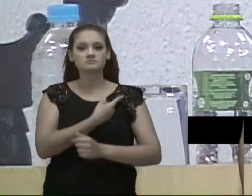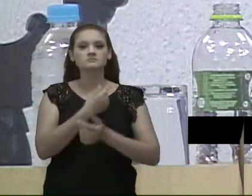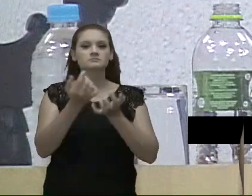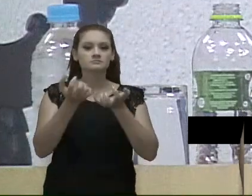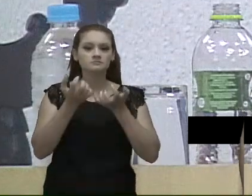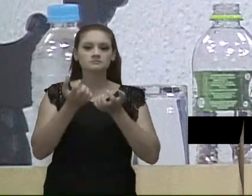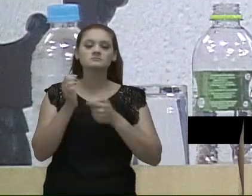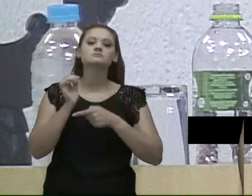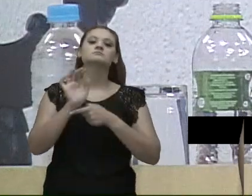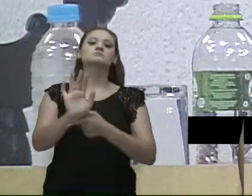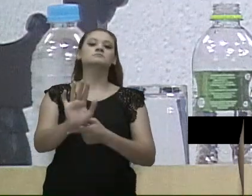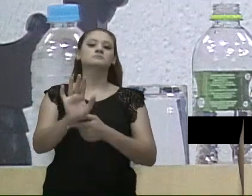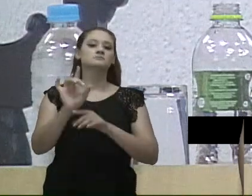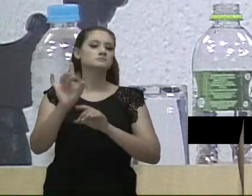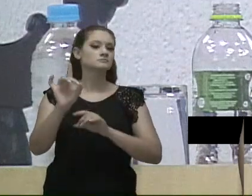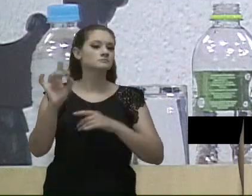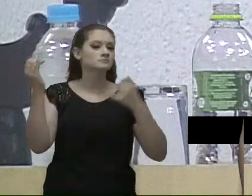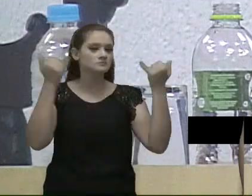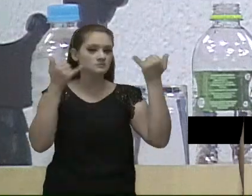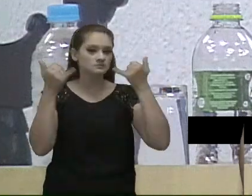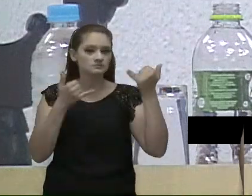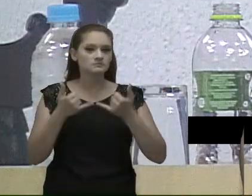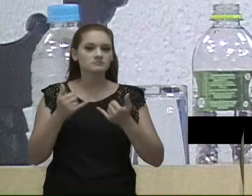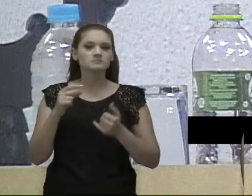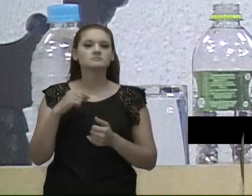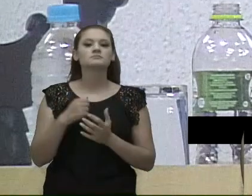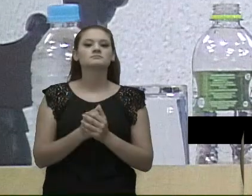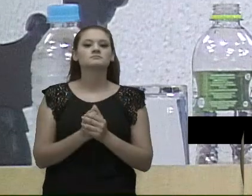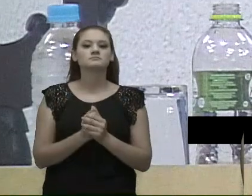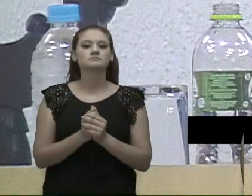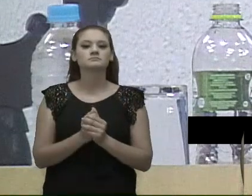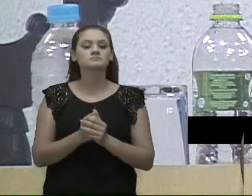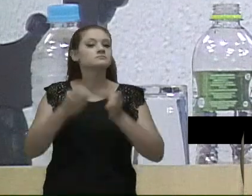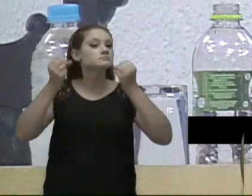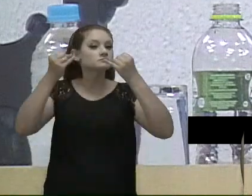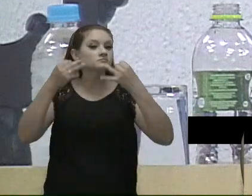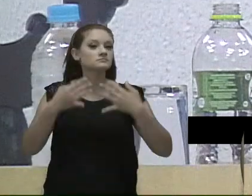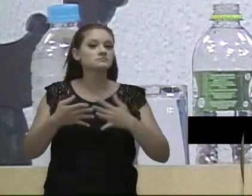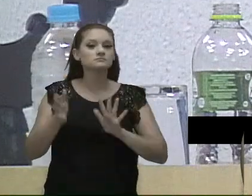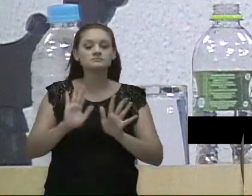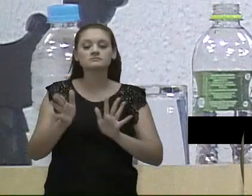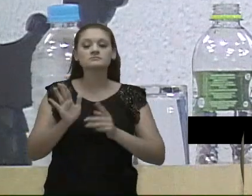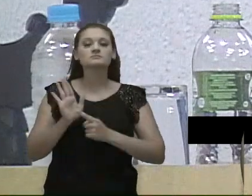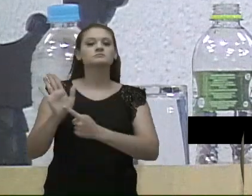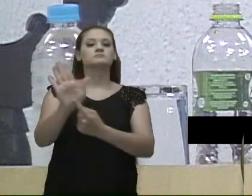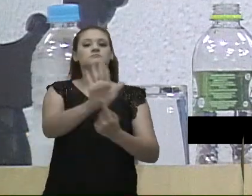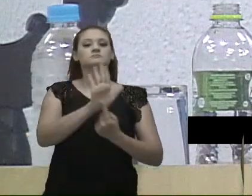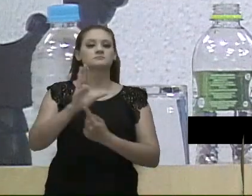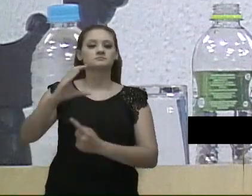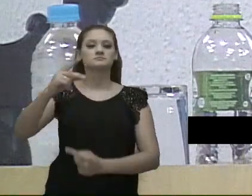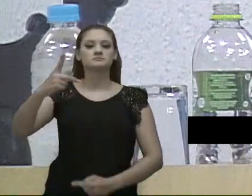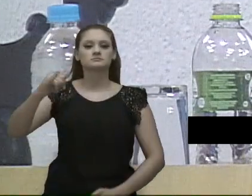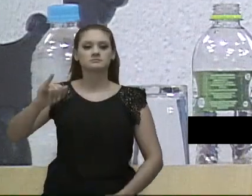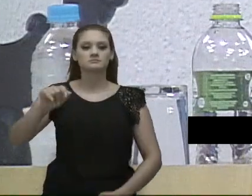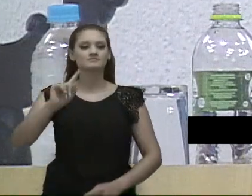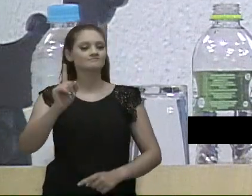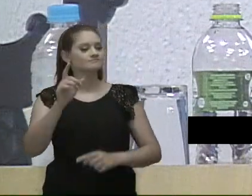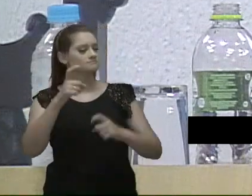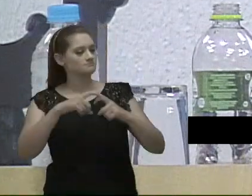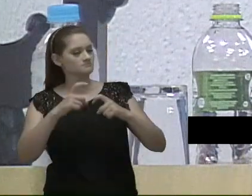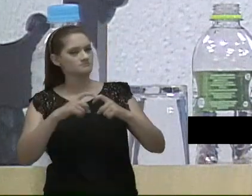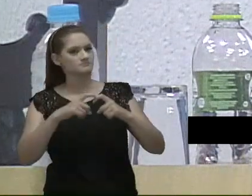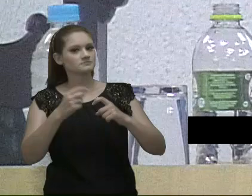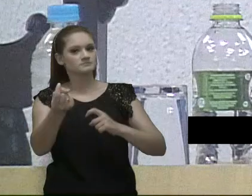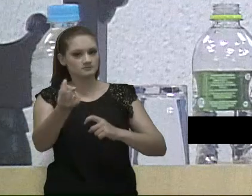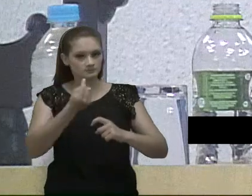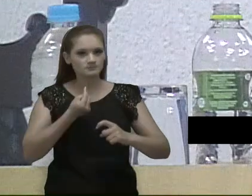a colaboração, apenas informações, só para elucidar, tá, doutor? Para não expor nem a CPI e nem o doutor também, que o doutor